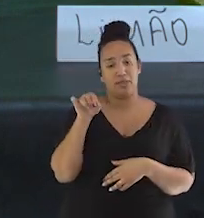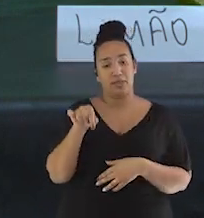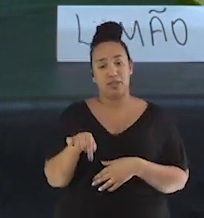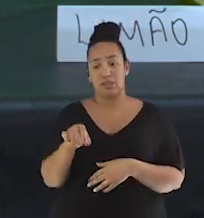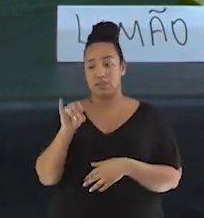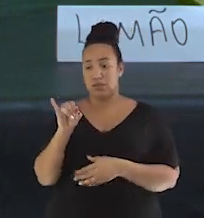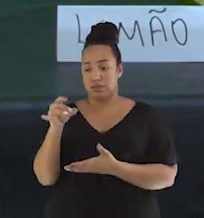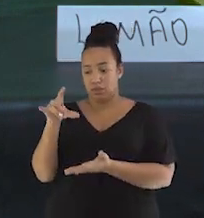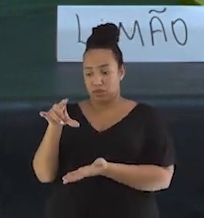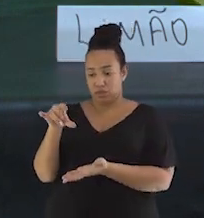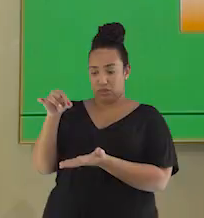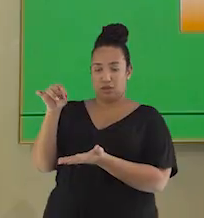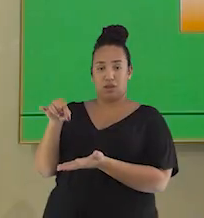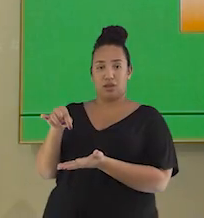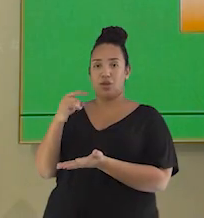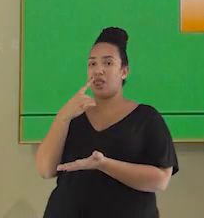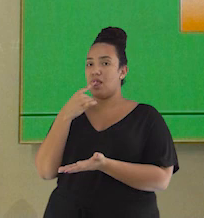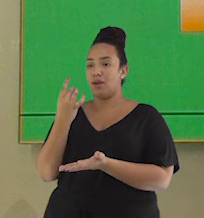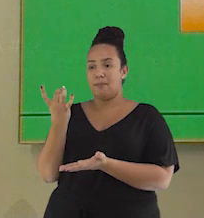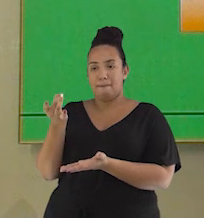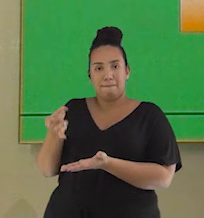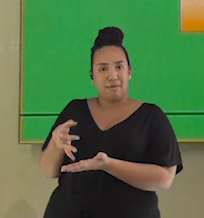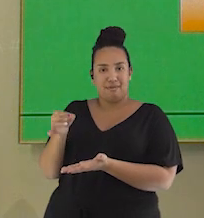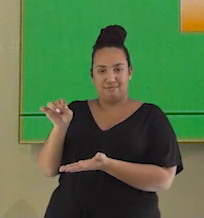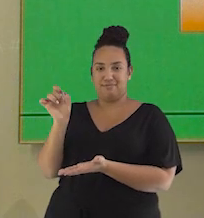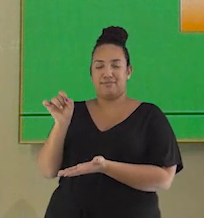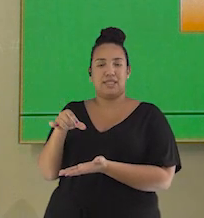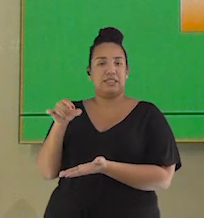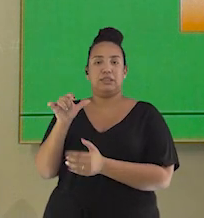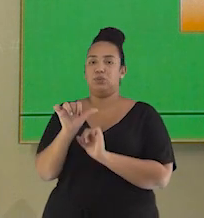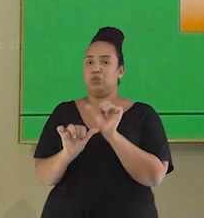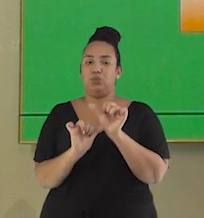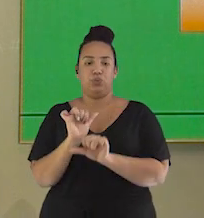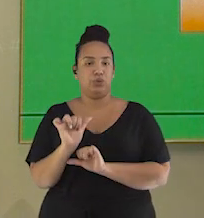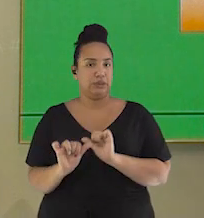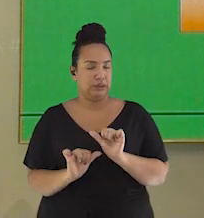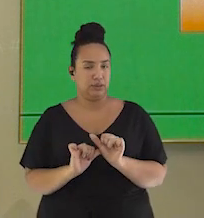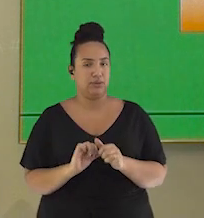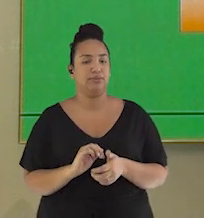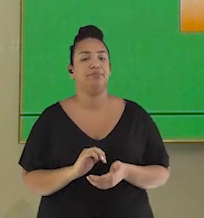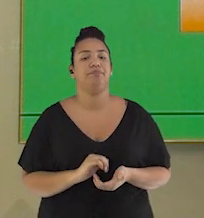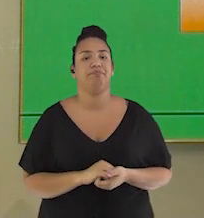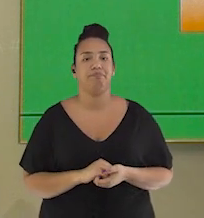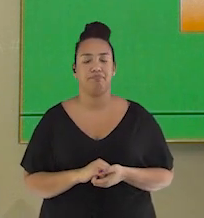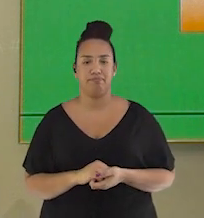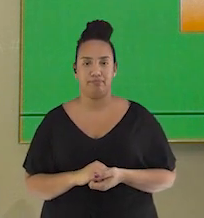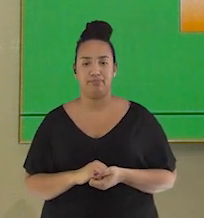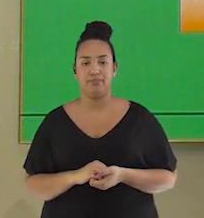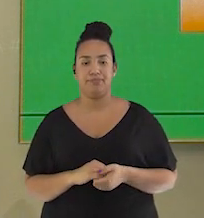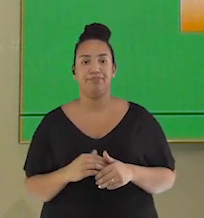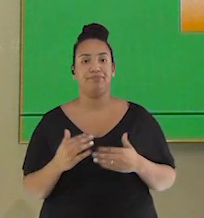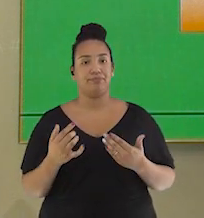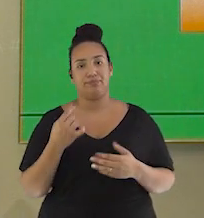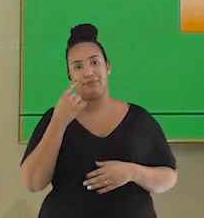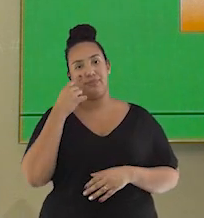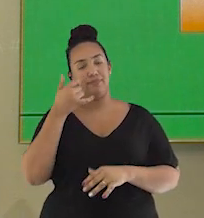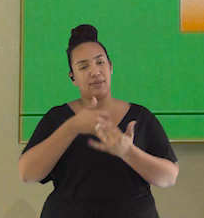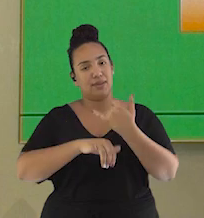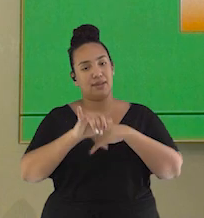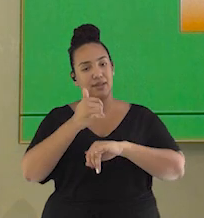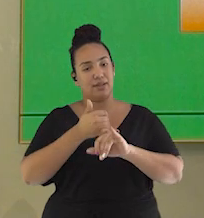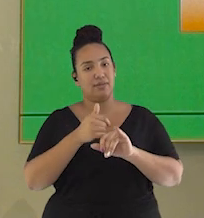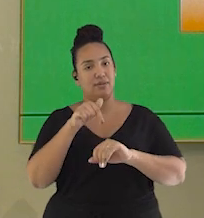não volta a ser uma maçã com a cor que ela era antes, ok? Porque devido às reações químicas